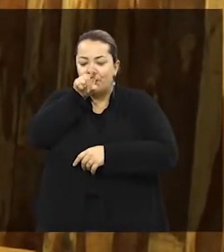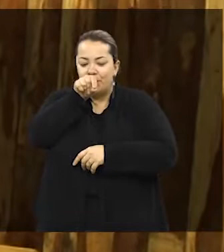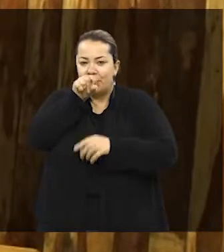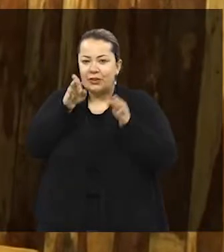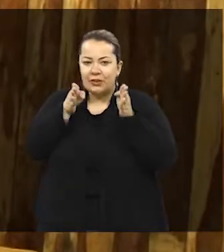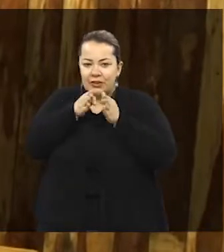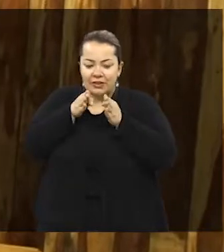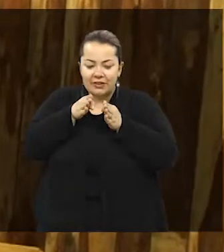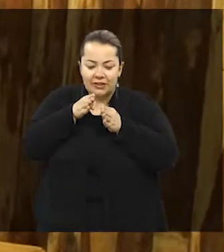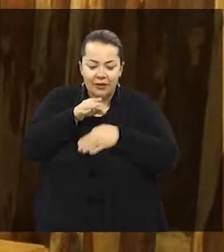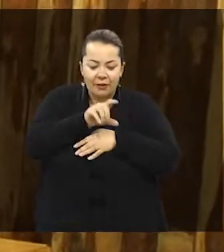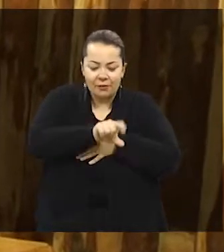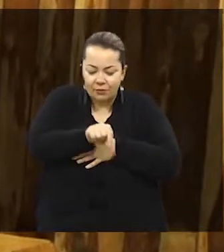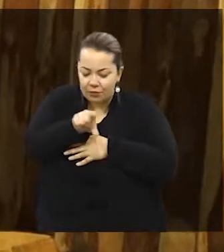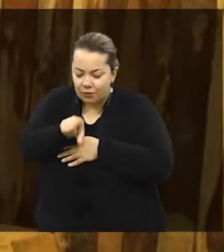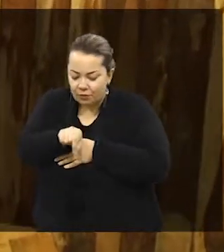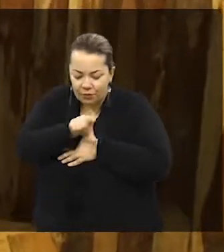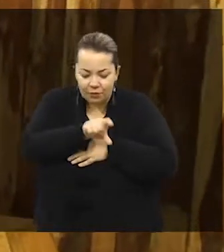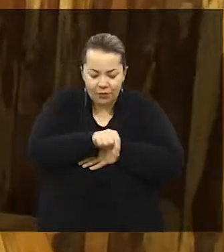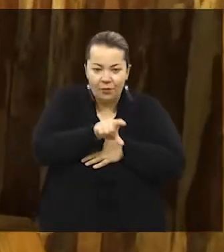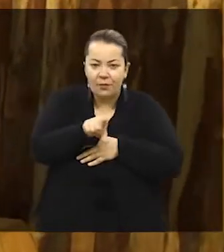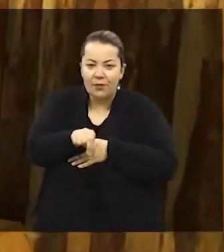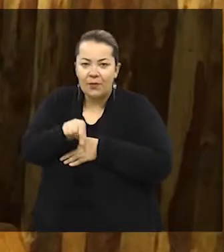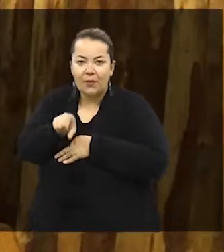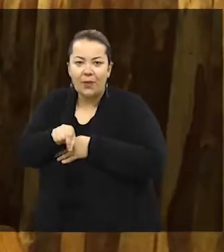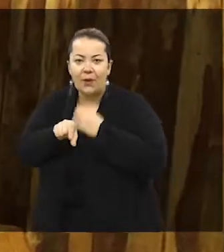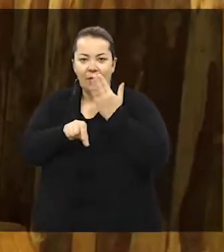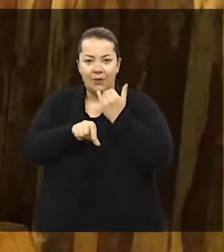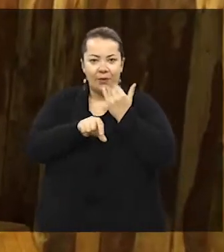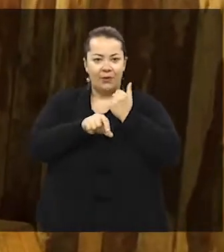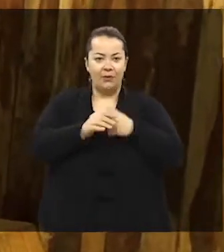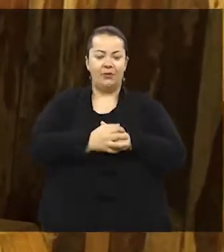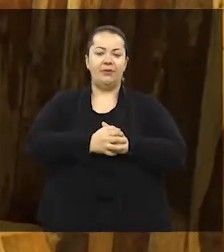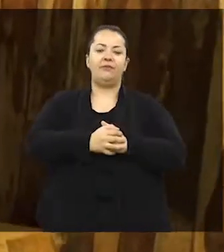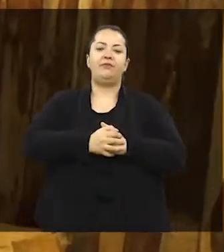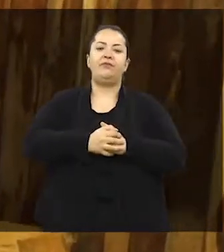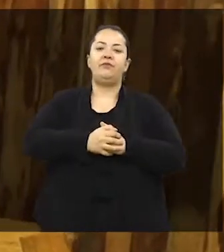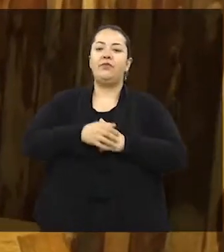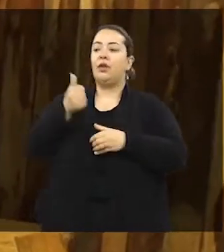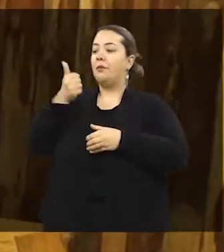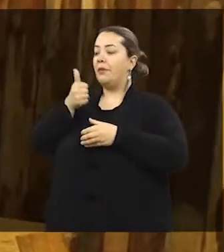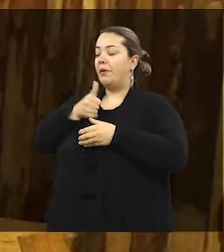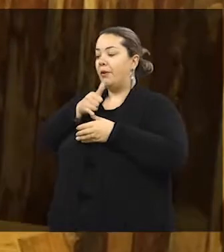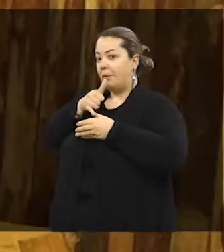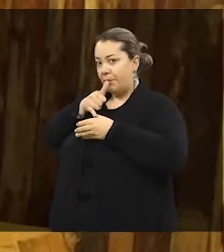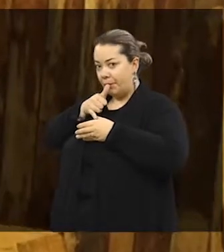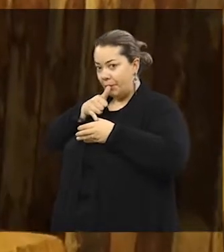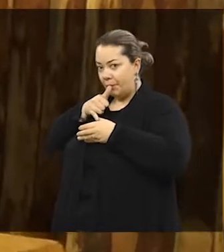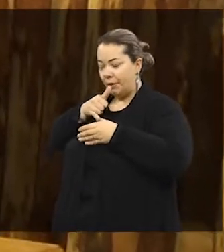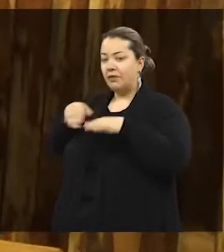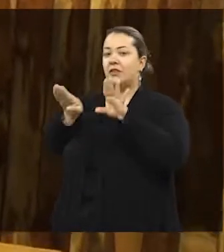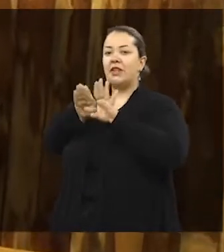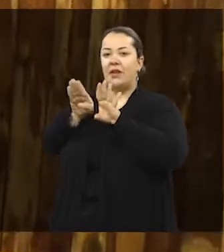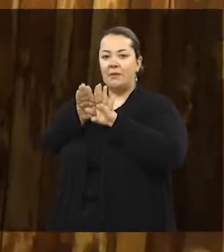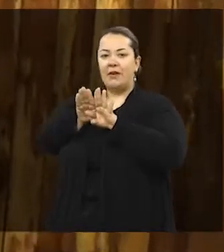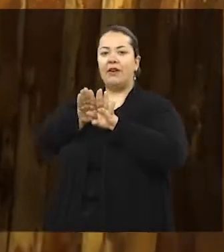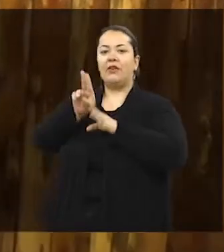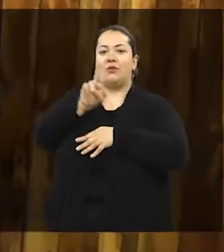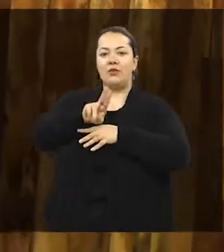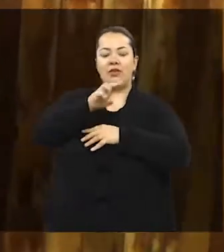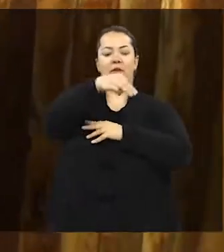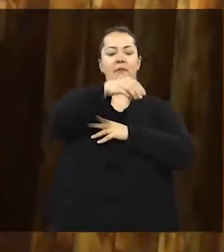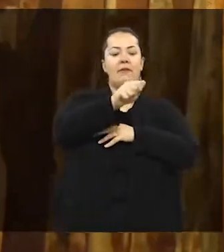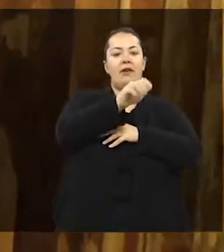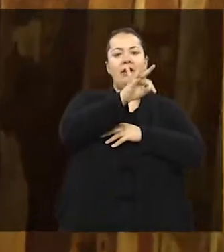dos pintos, pois quando ele é cuspido no terreiro ou no quintal, os pintos vêm comer